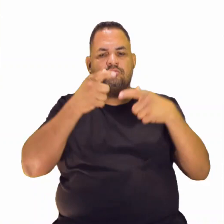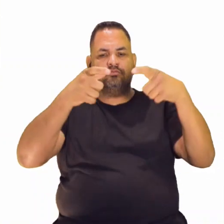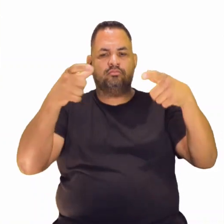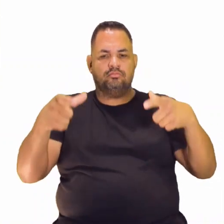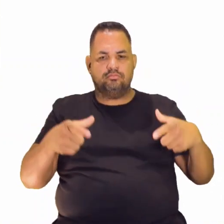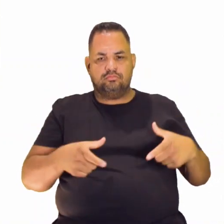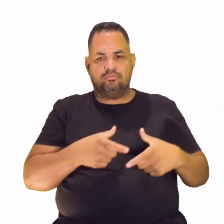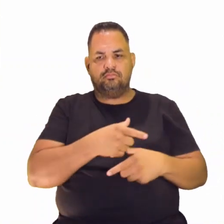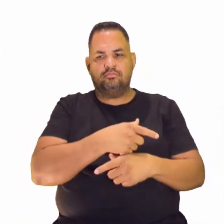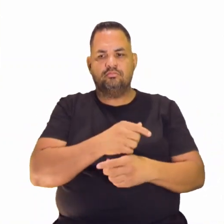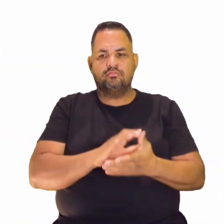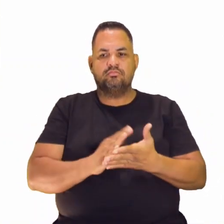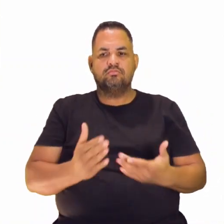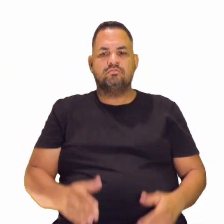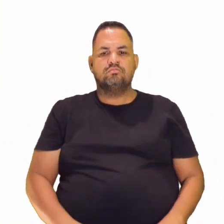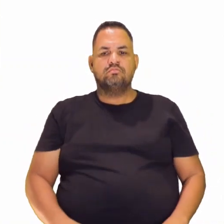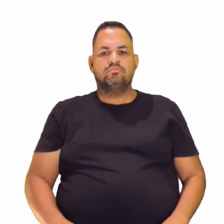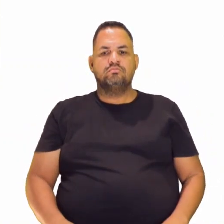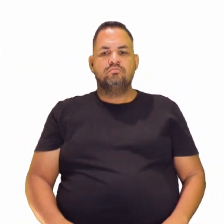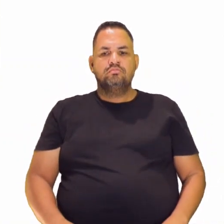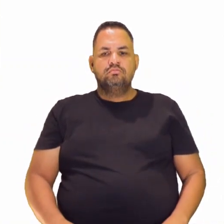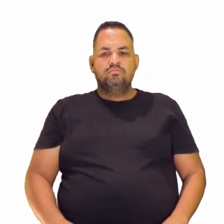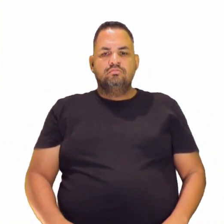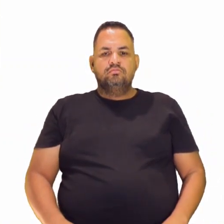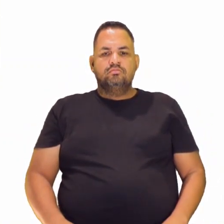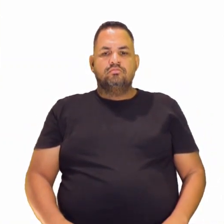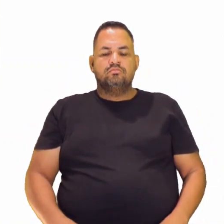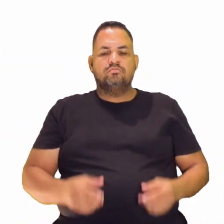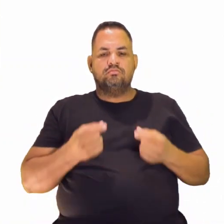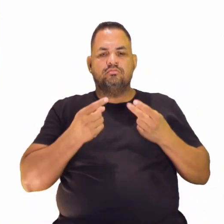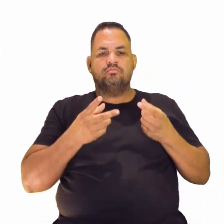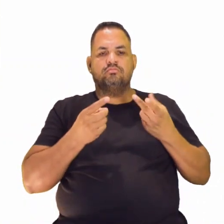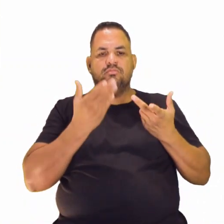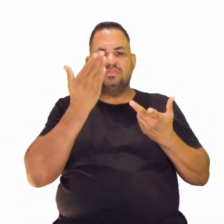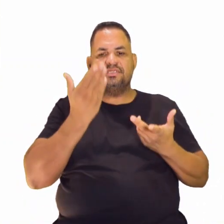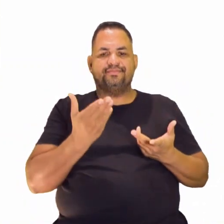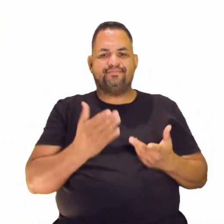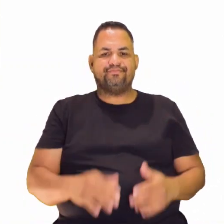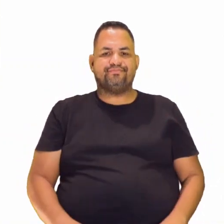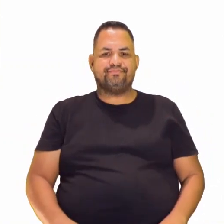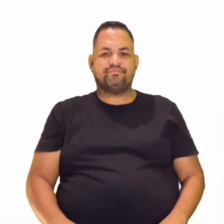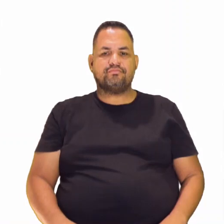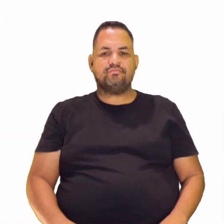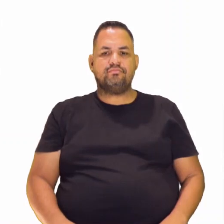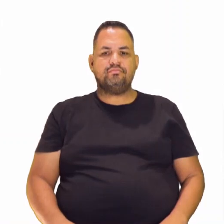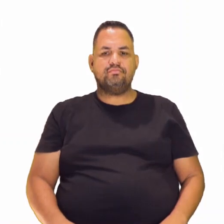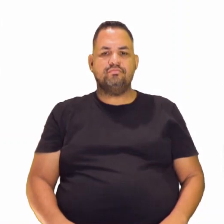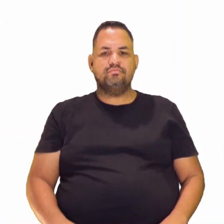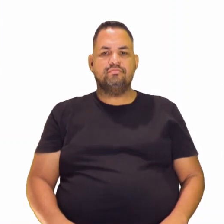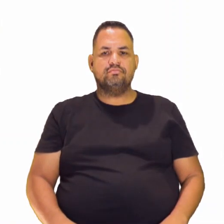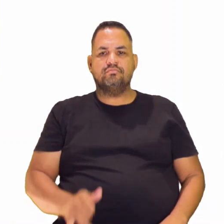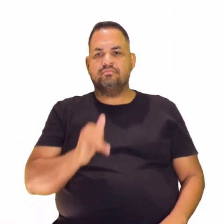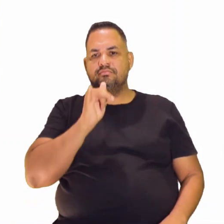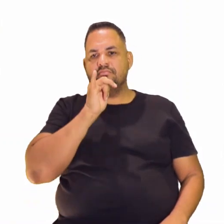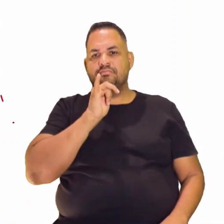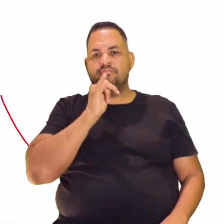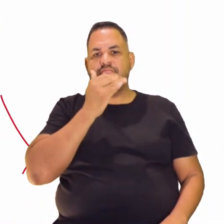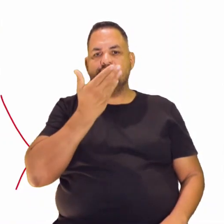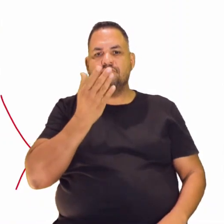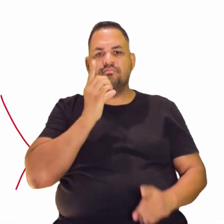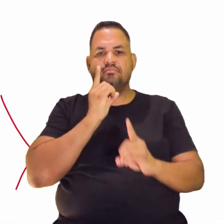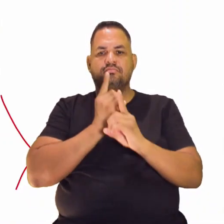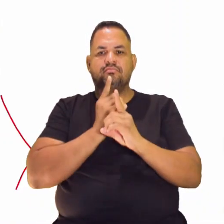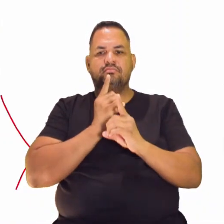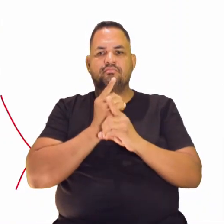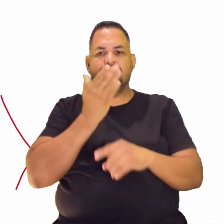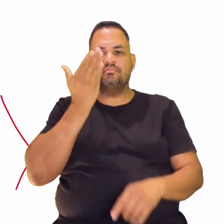lugares, né, em vários pontos de venda que ficam expostos. Esses aqui, por exemplo, eu